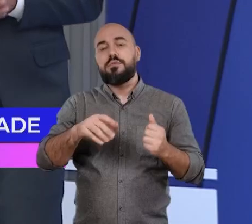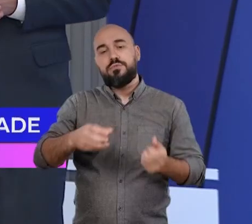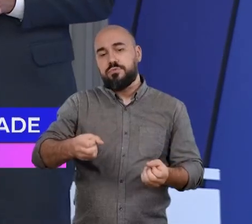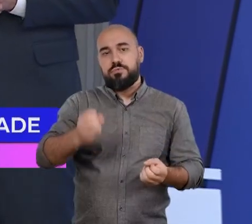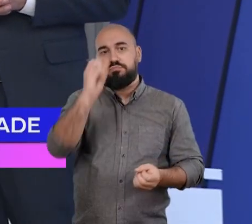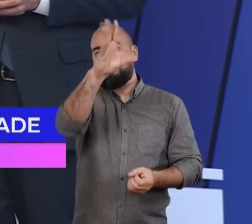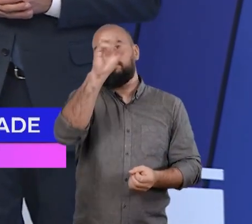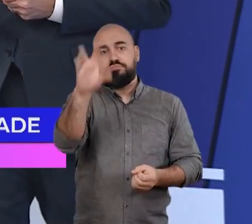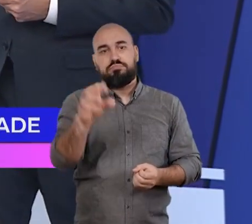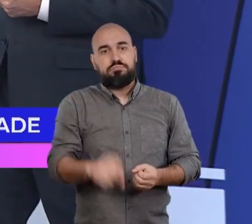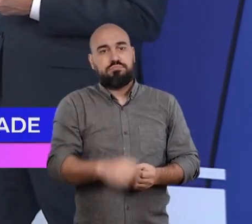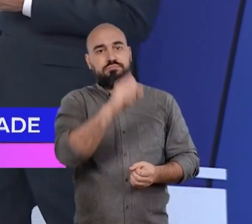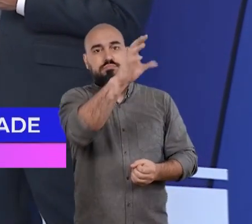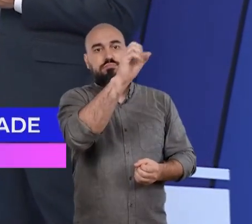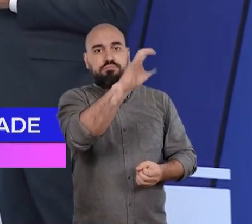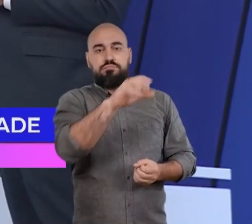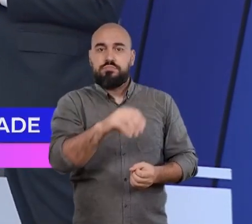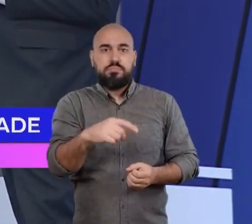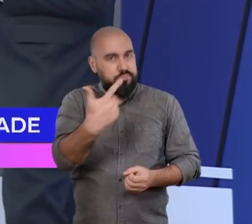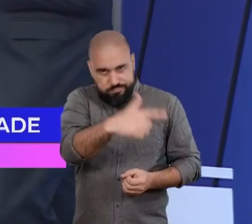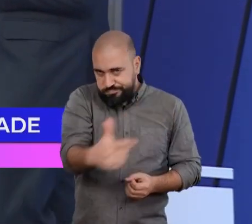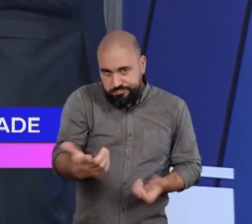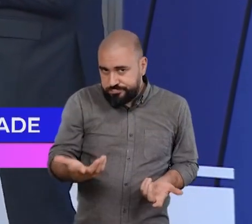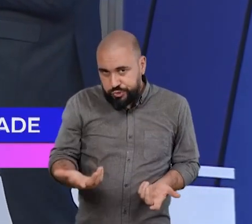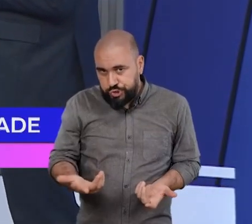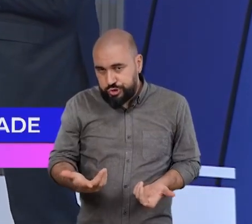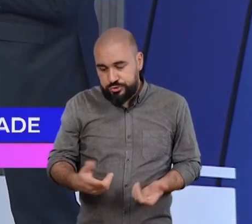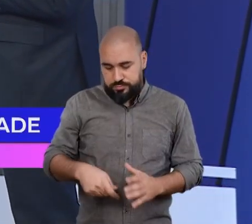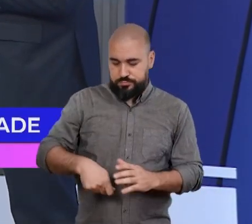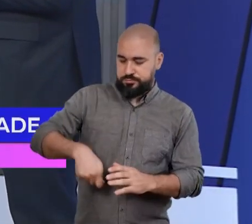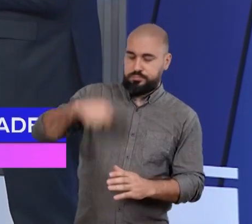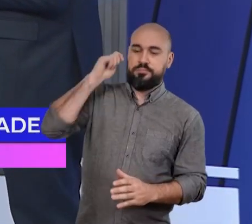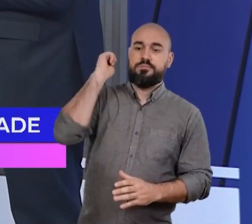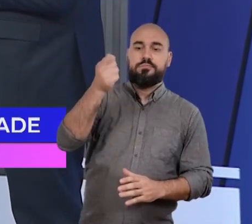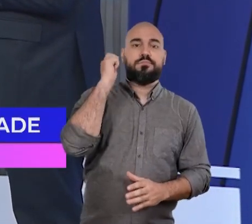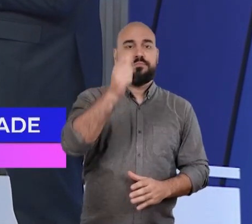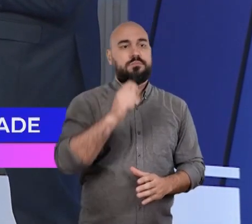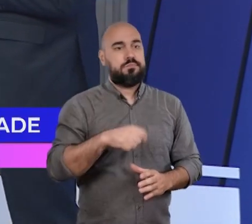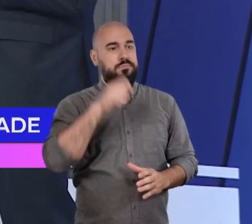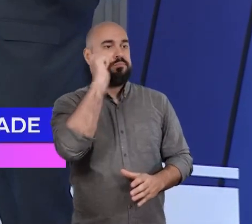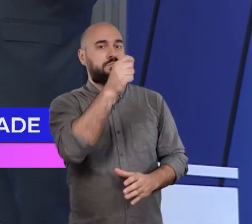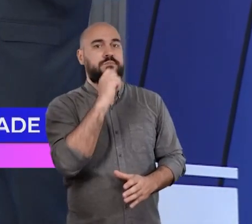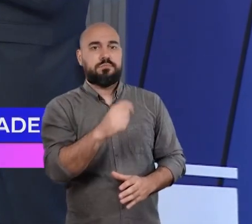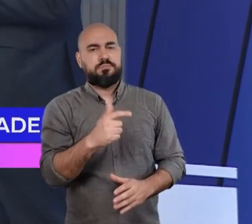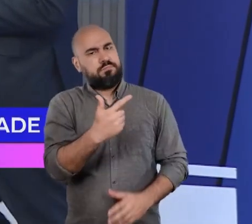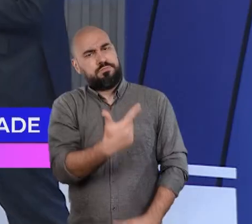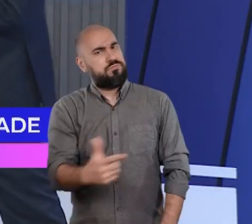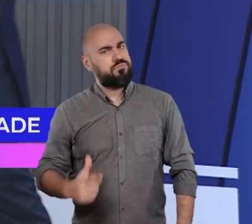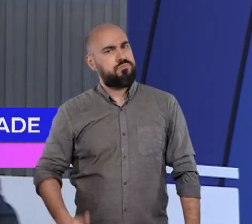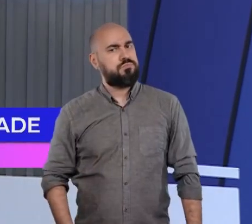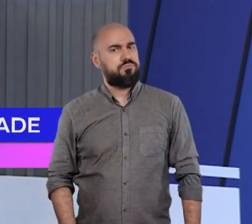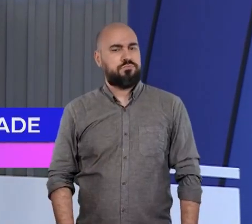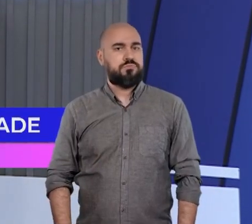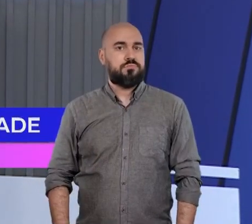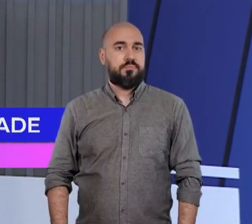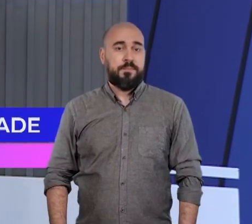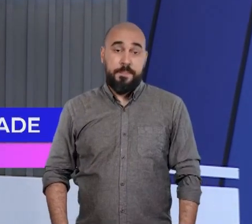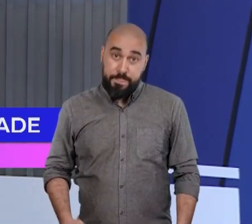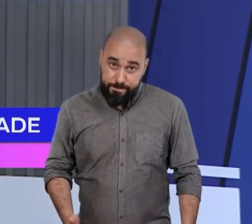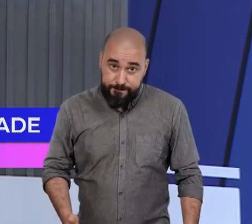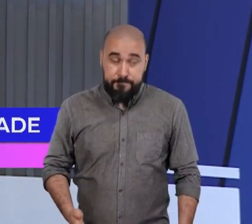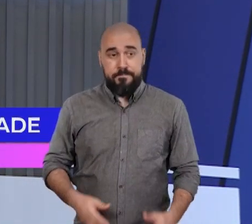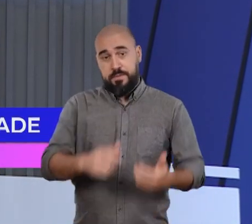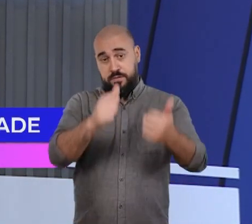ser batizado. Nós encontramos o mesmo lá em Mateus 3, 15 e 16, onde diz, na metade do verso diz assim, olha, depois